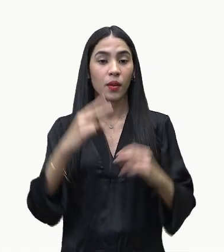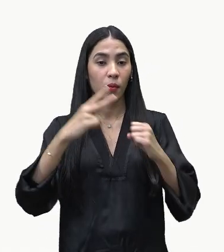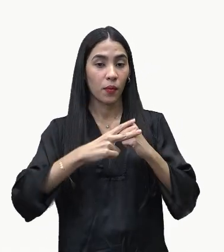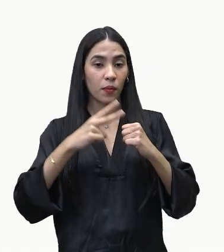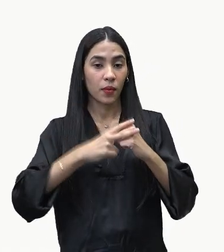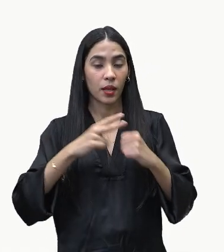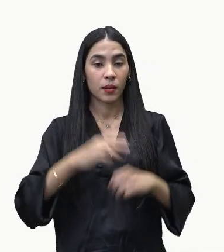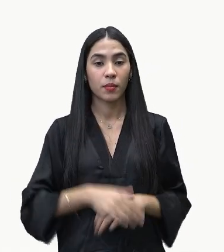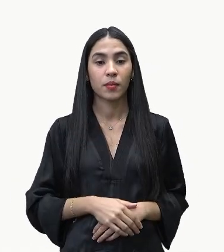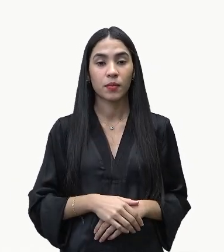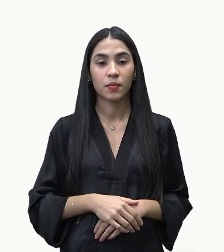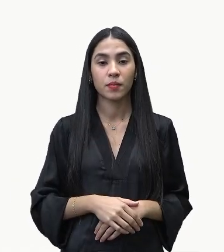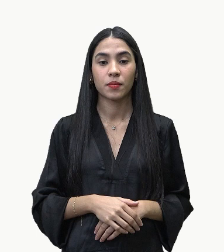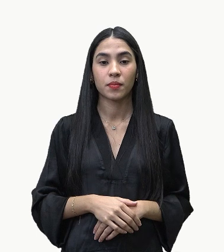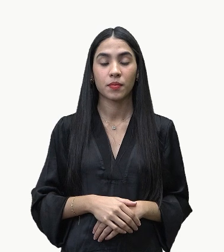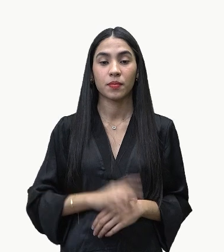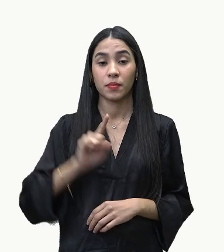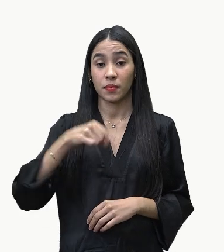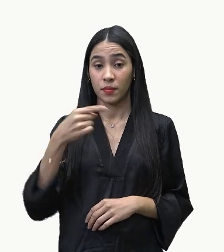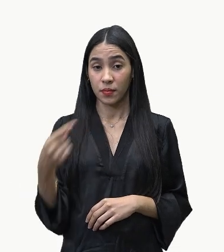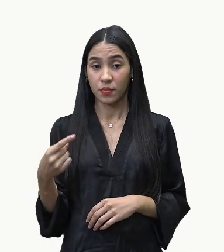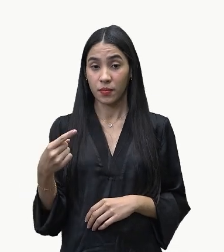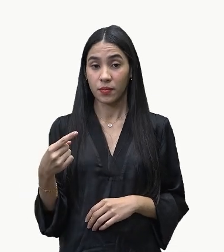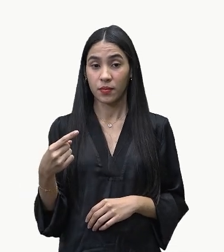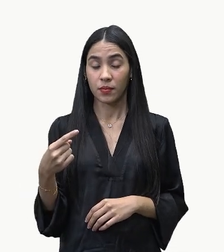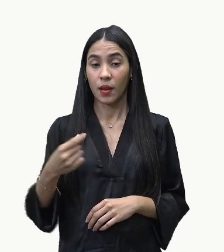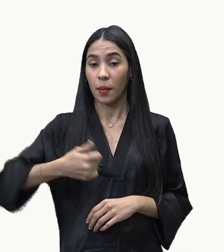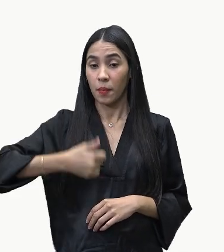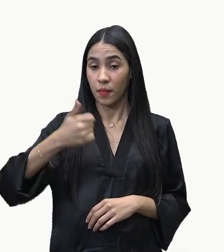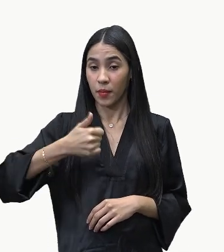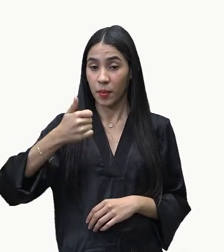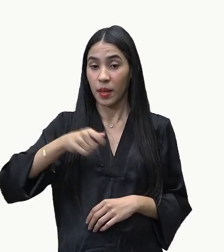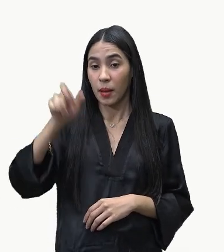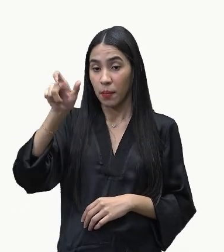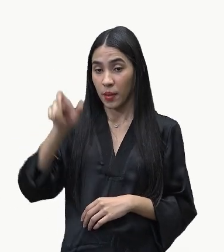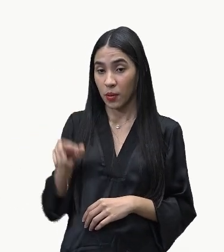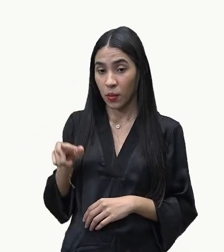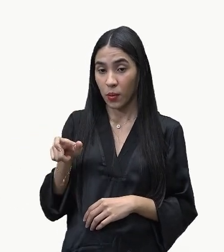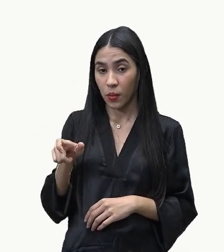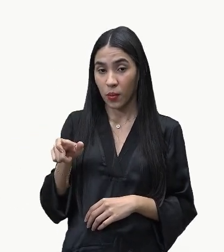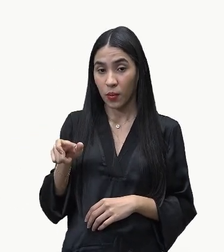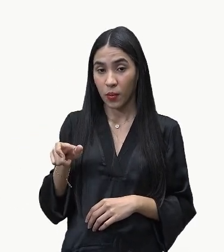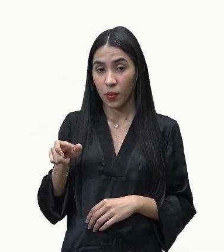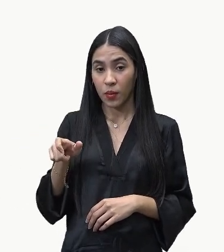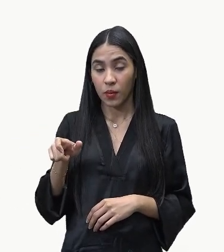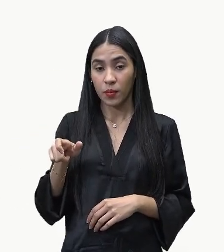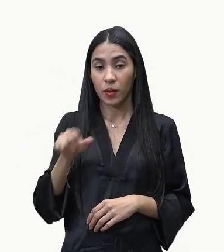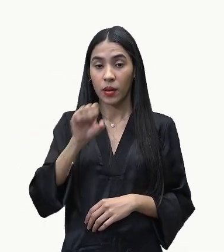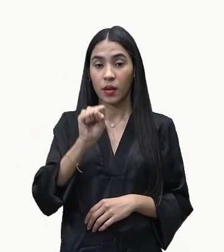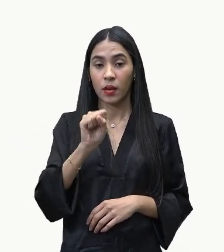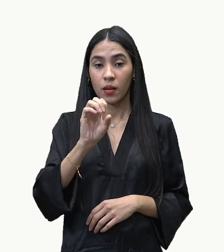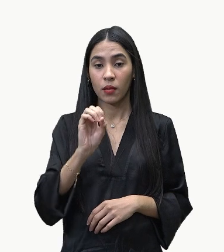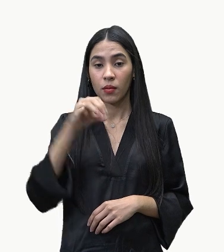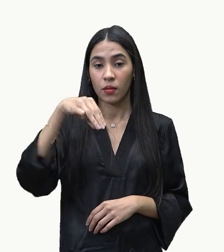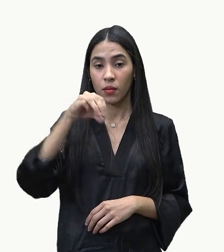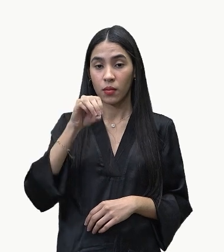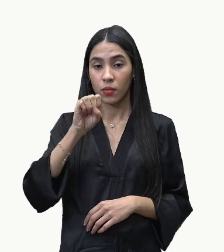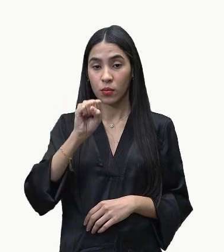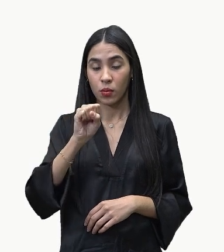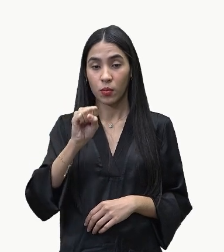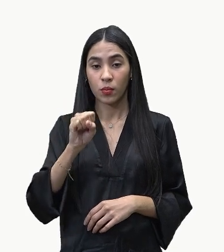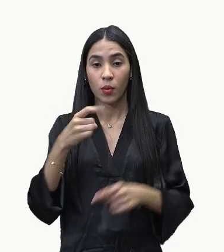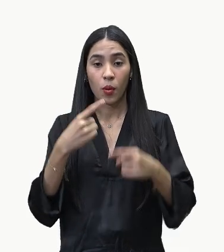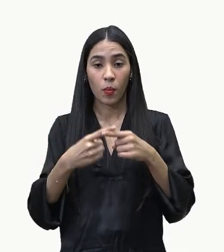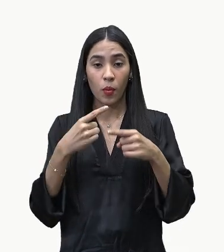verbo vem na primeira pessoa. Somos. Porque o eu